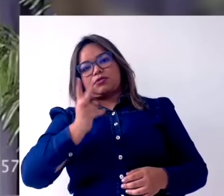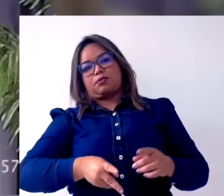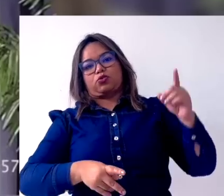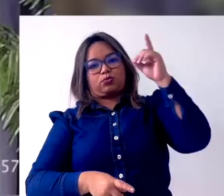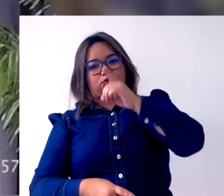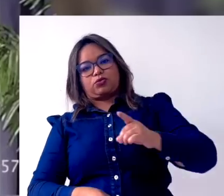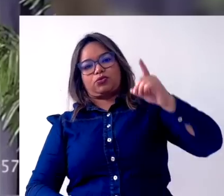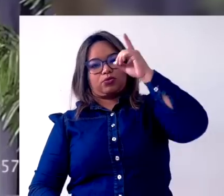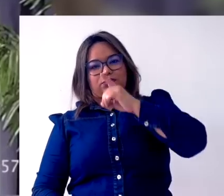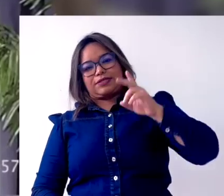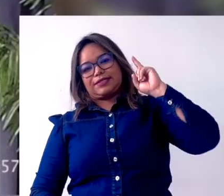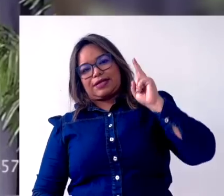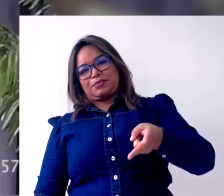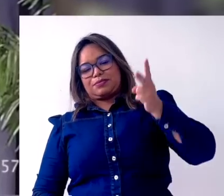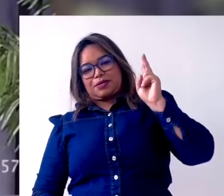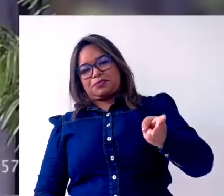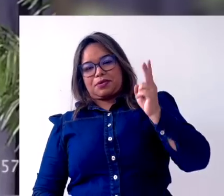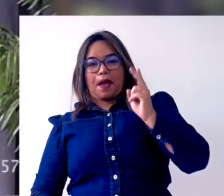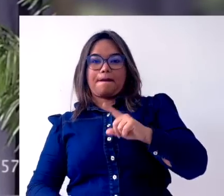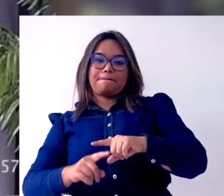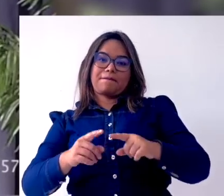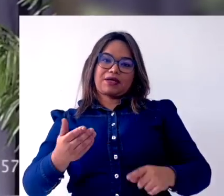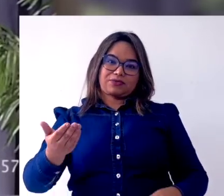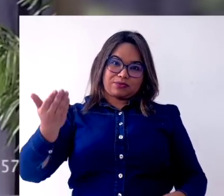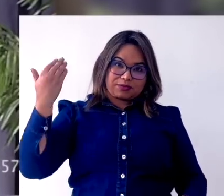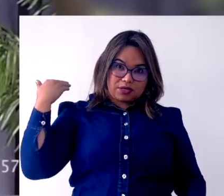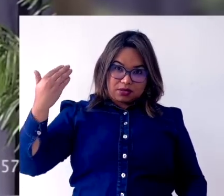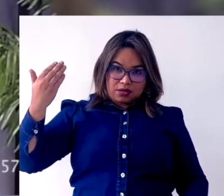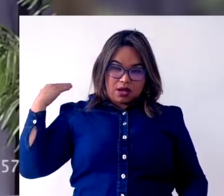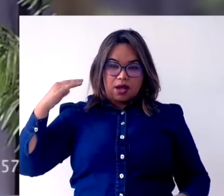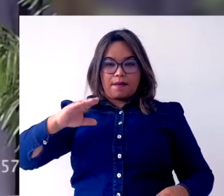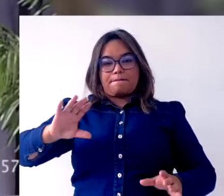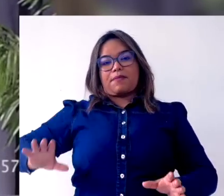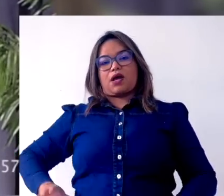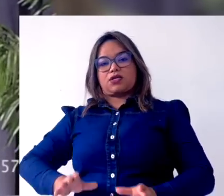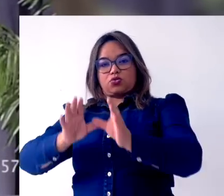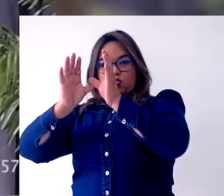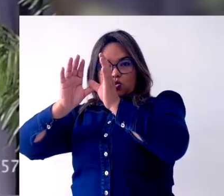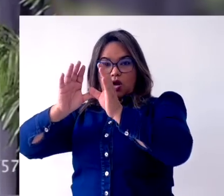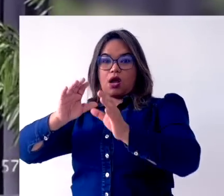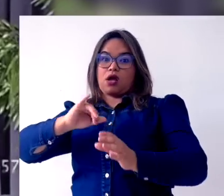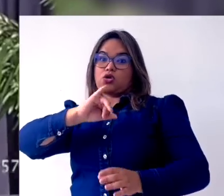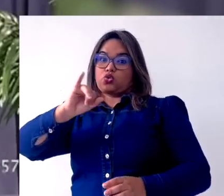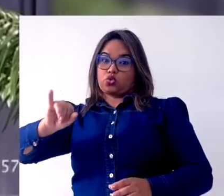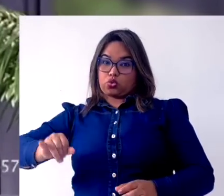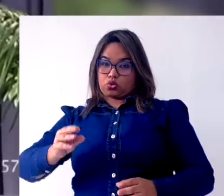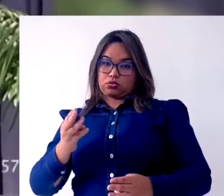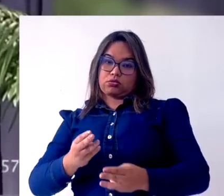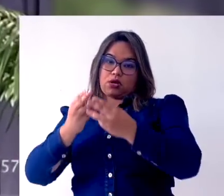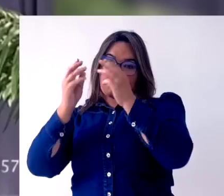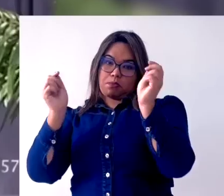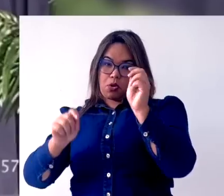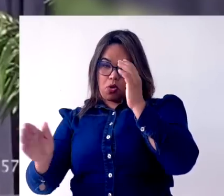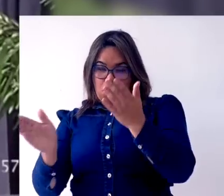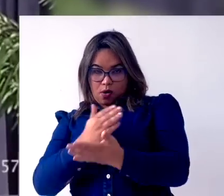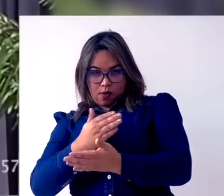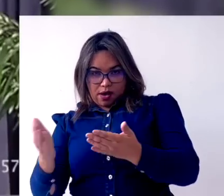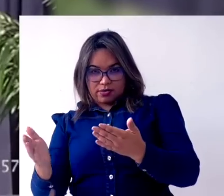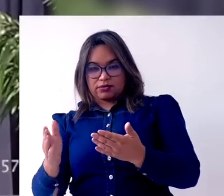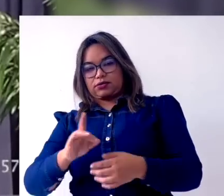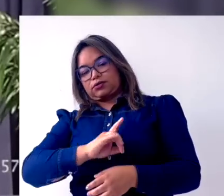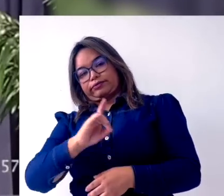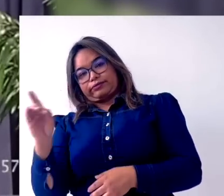Somente cai no domingo. Embora no passado a Páscoa judia pudesse acontecer em qualquer dia. Agora, isso equivale a dizer que eles estavam